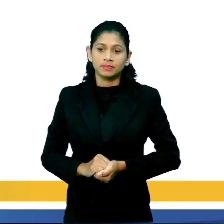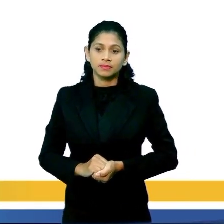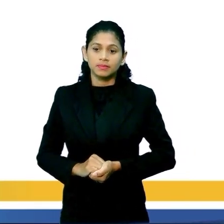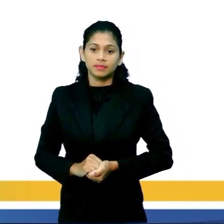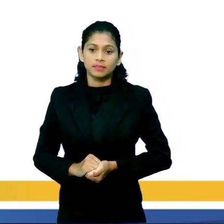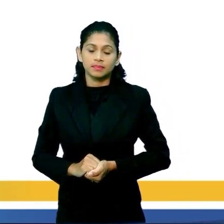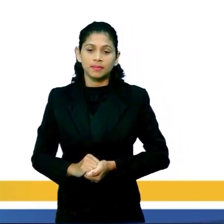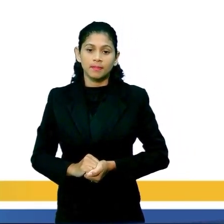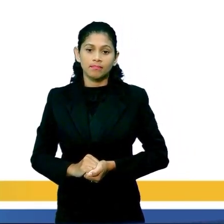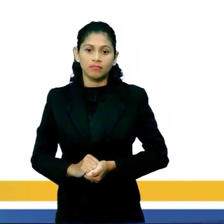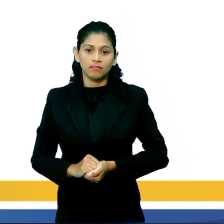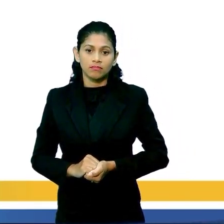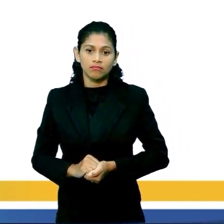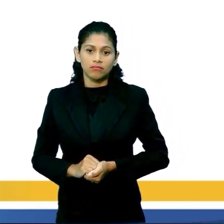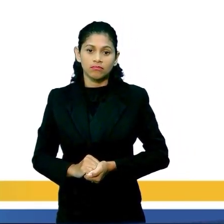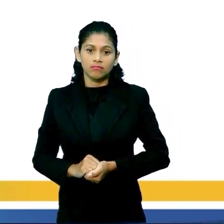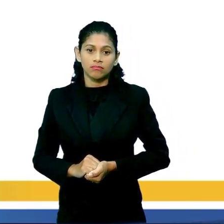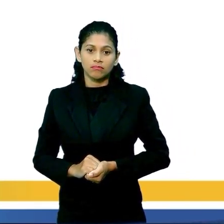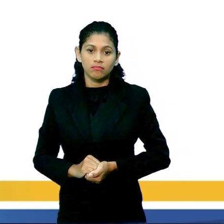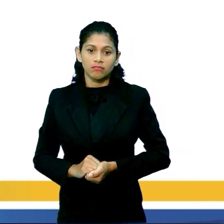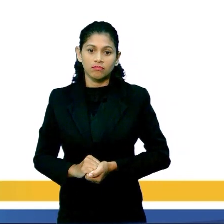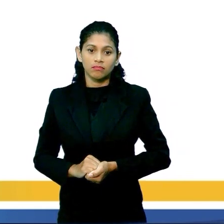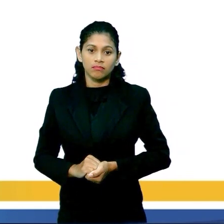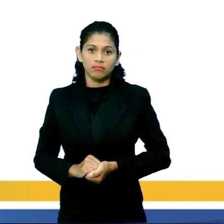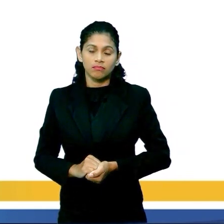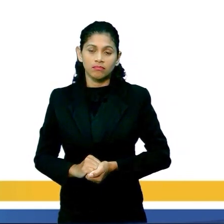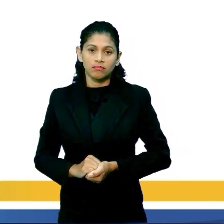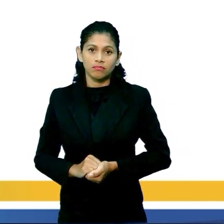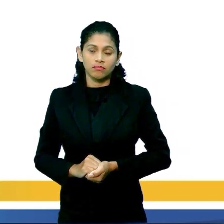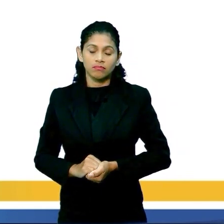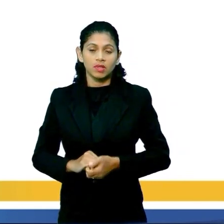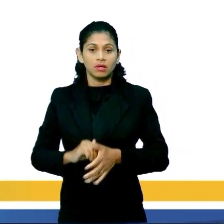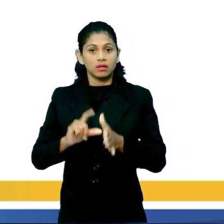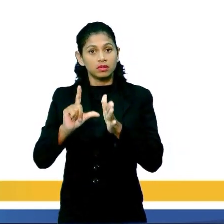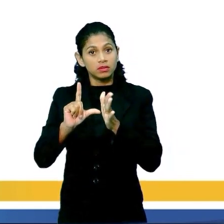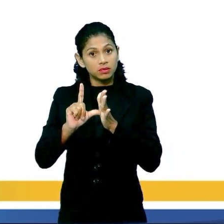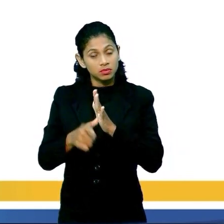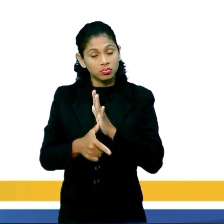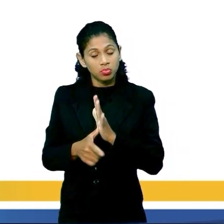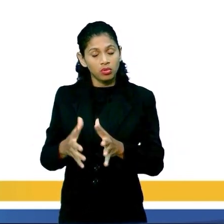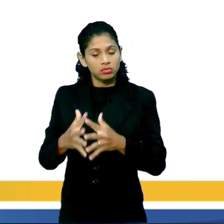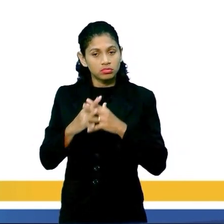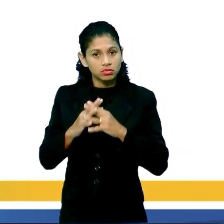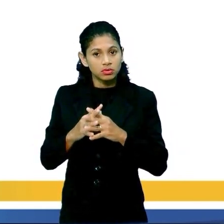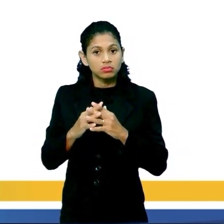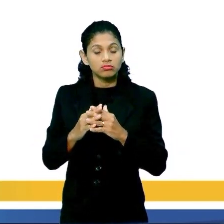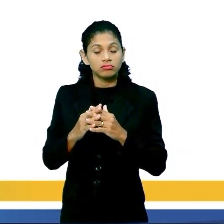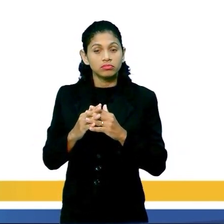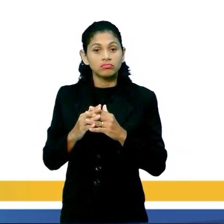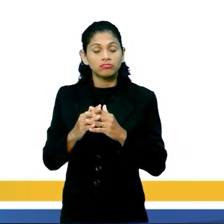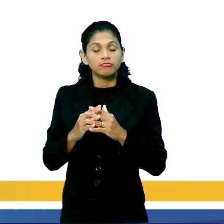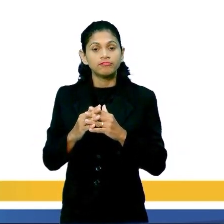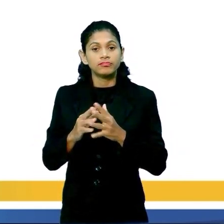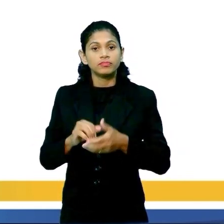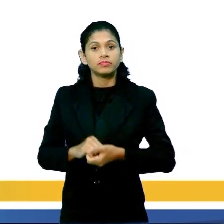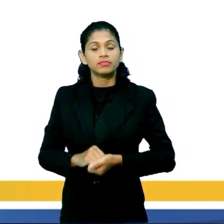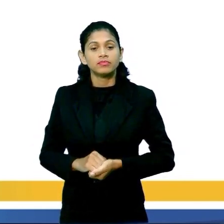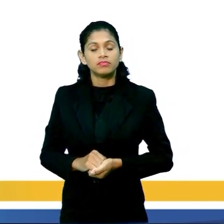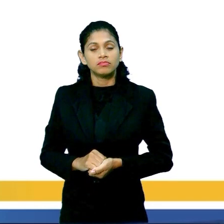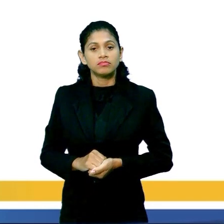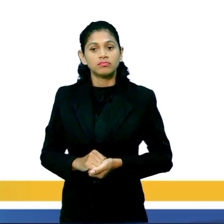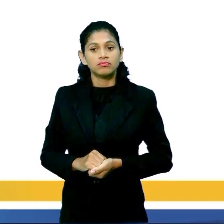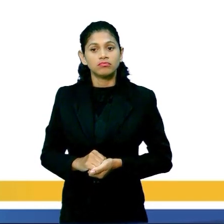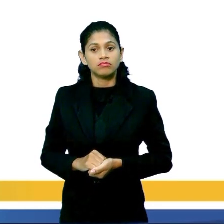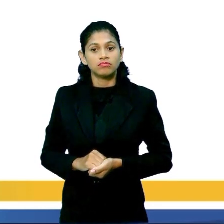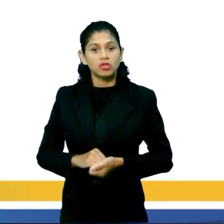depois do a aí do aborrecimento ele foi né excluir a lista de foi excluir a pessoa